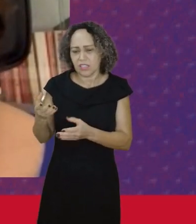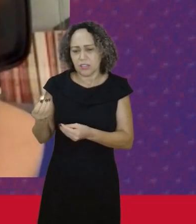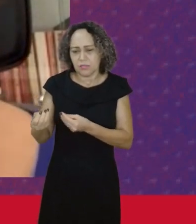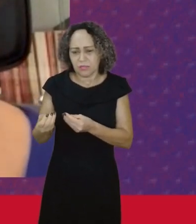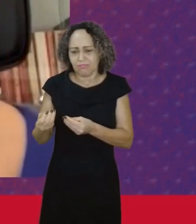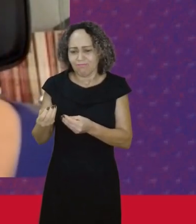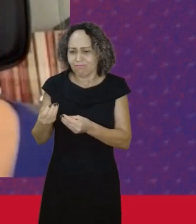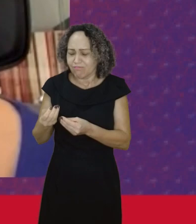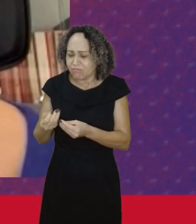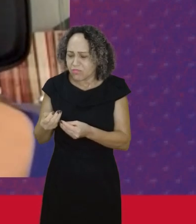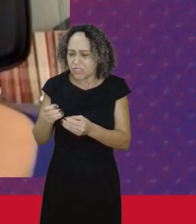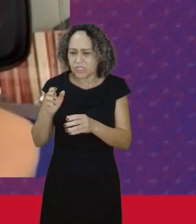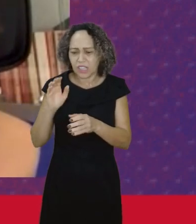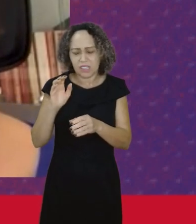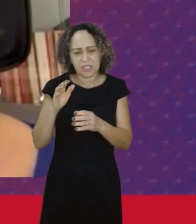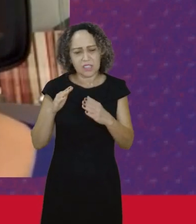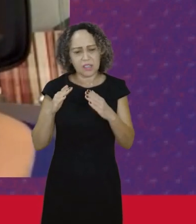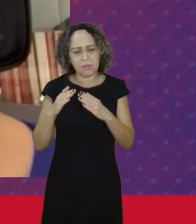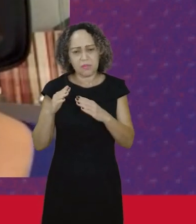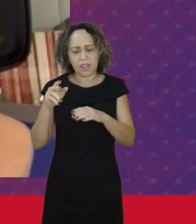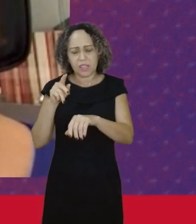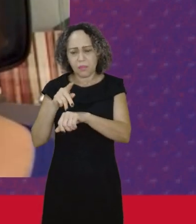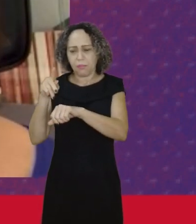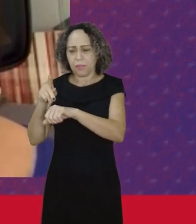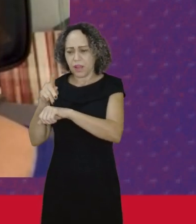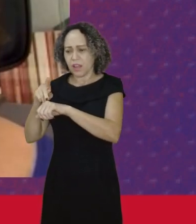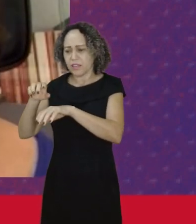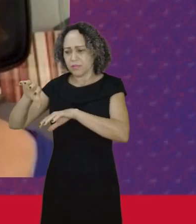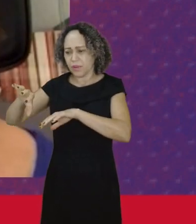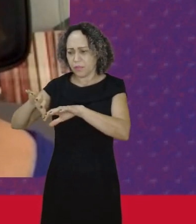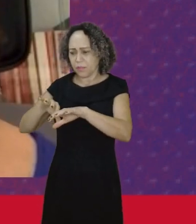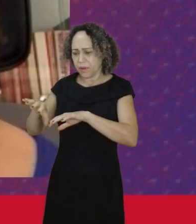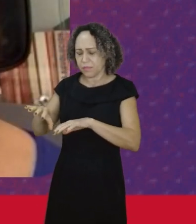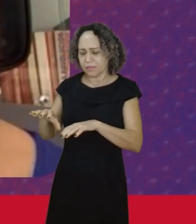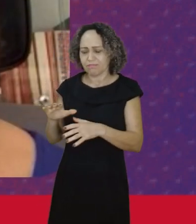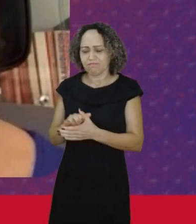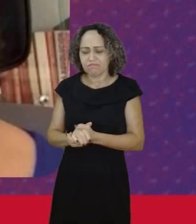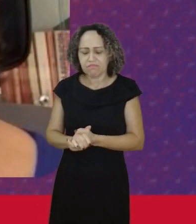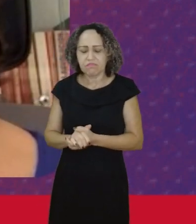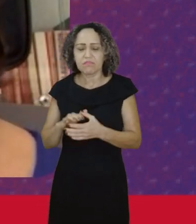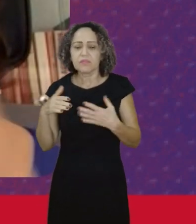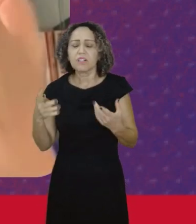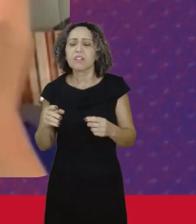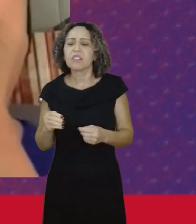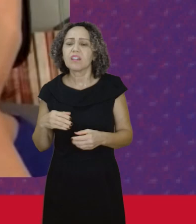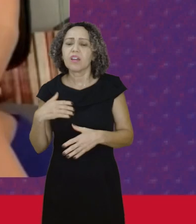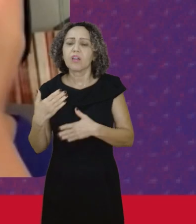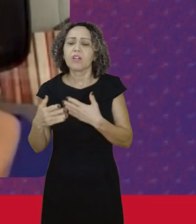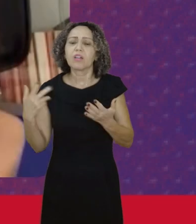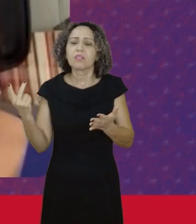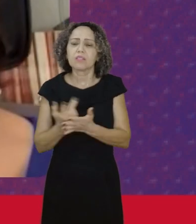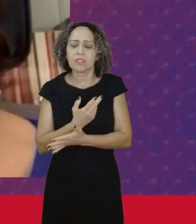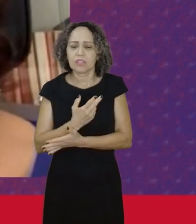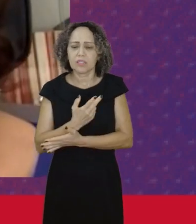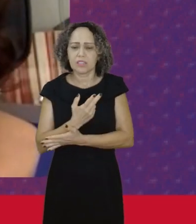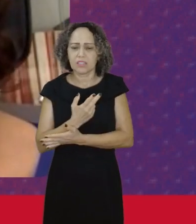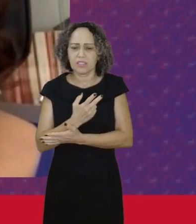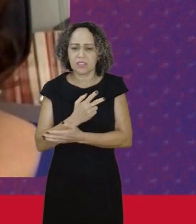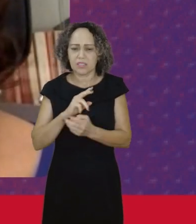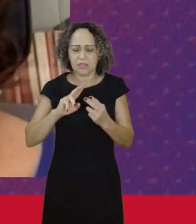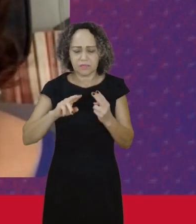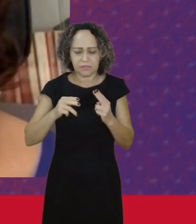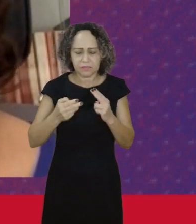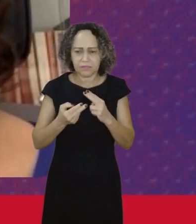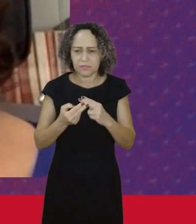disso era, especialmente, o domínio da bomba atômica, das armas nucleares. Segundo essa